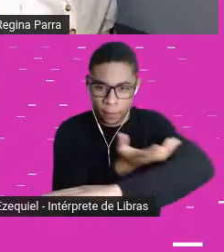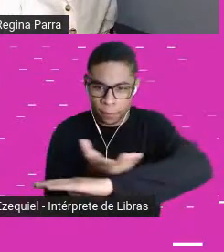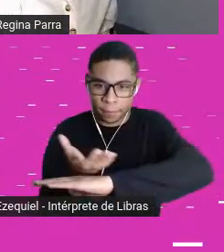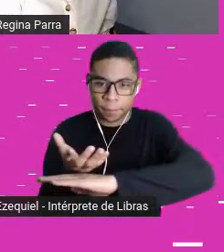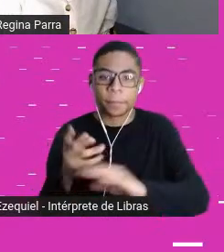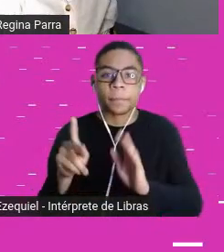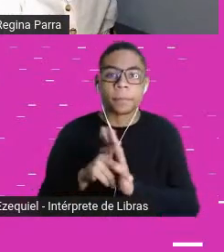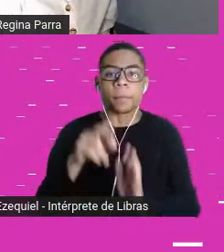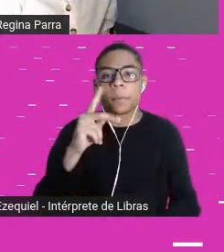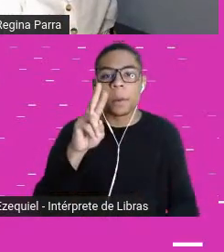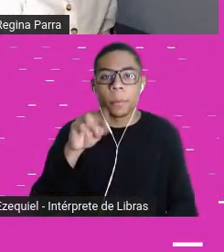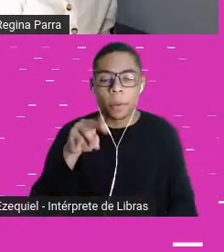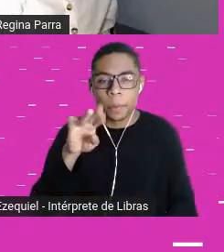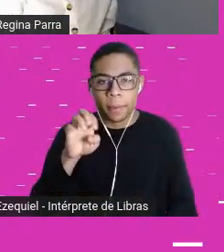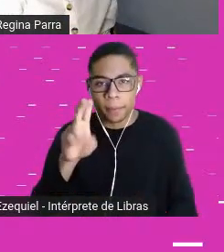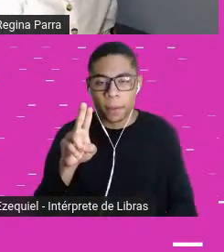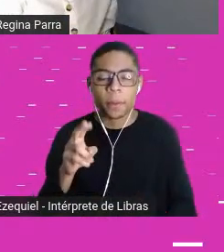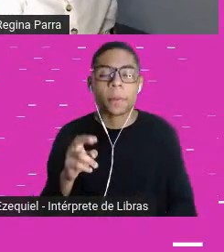E foi